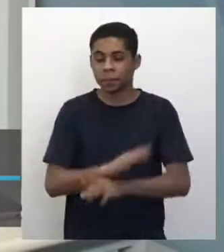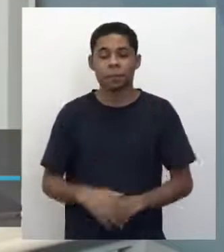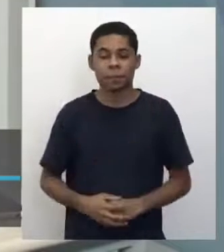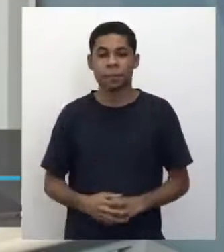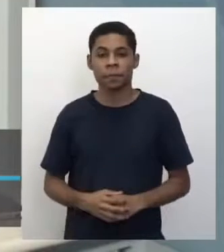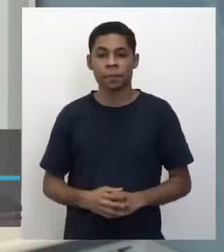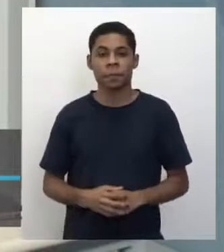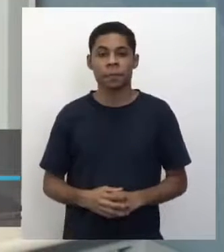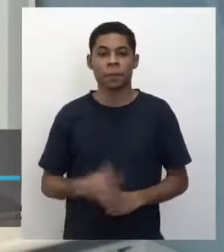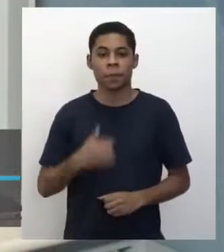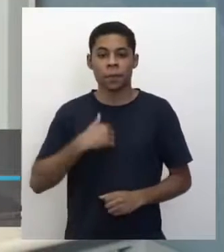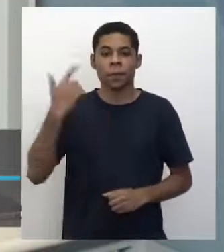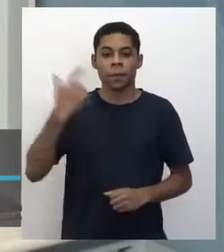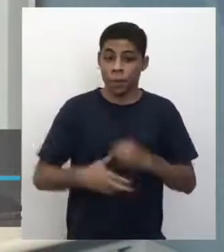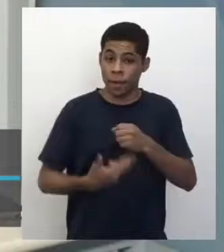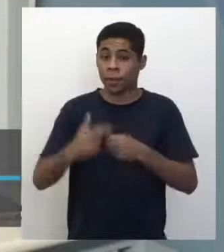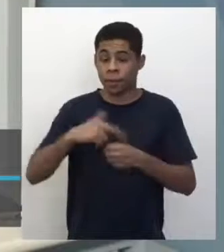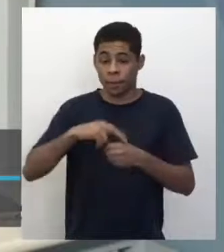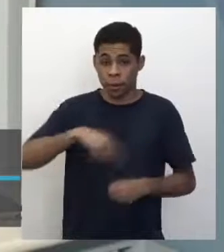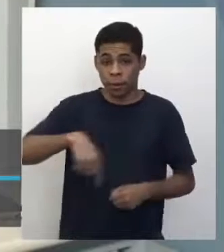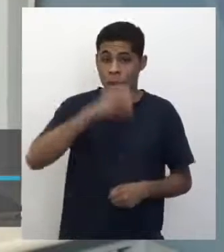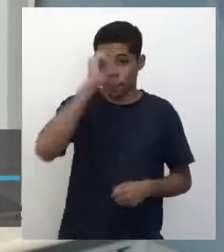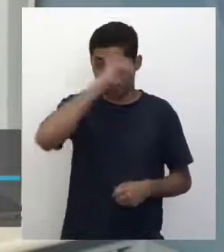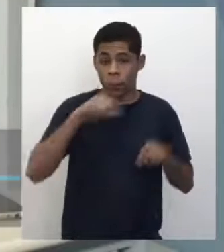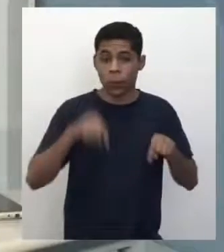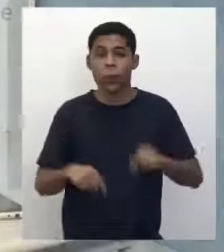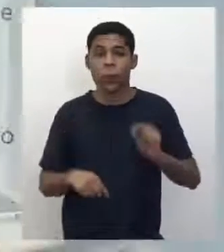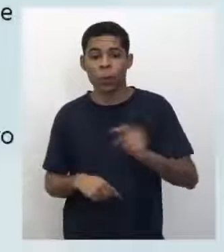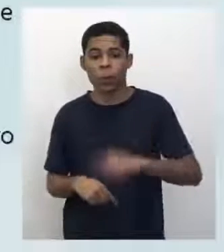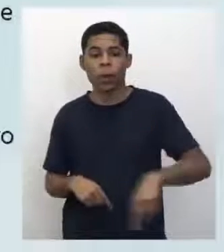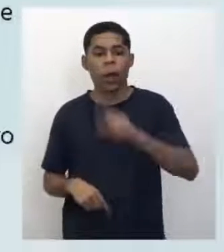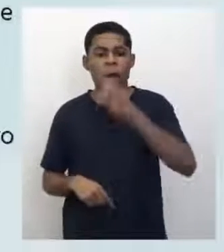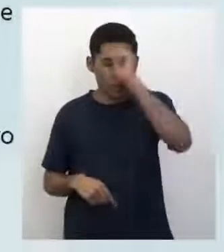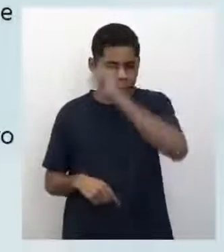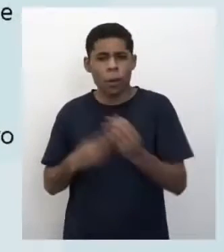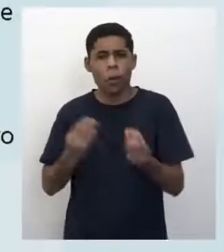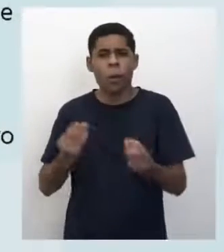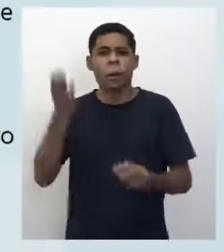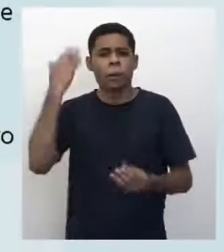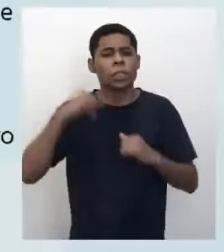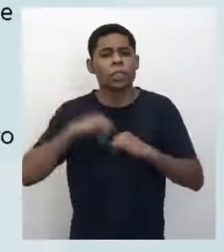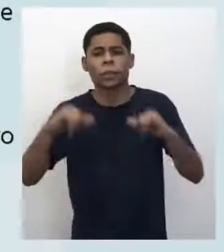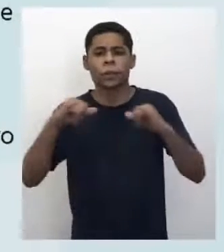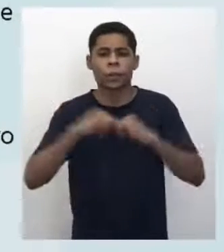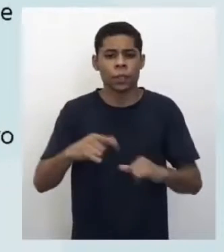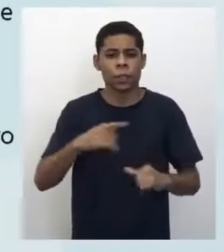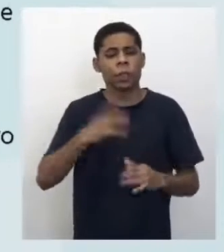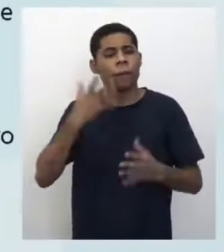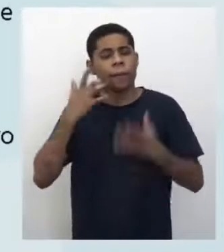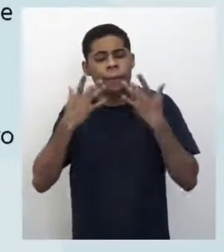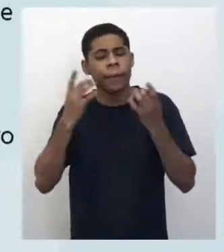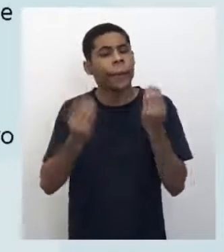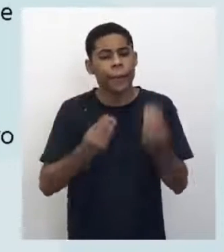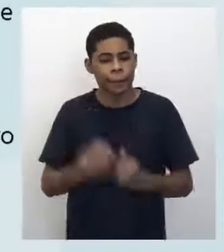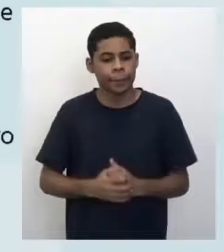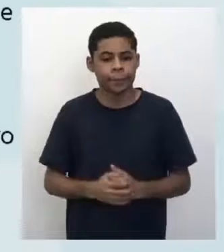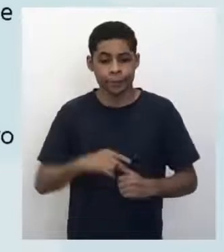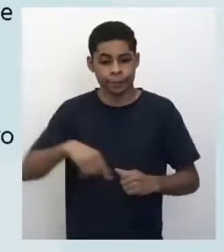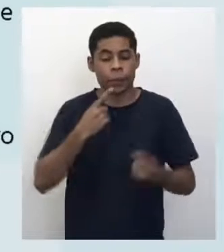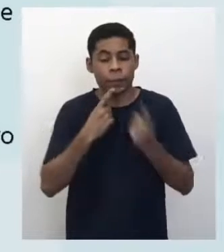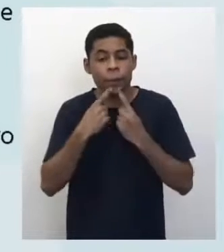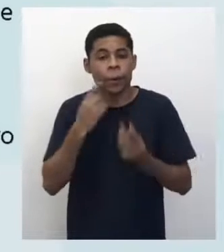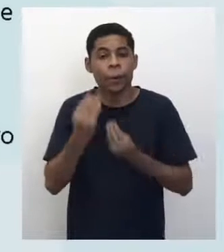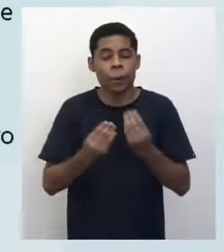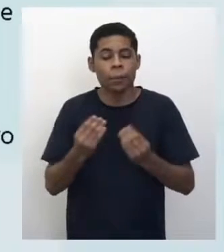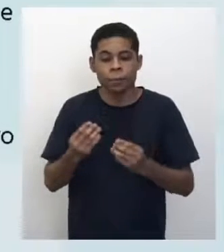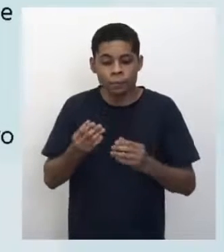aula. Vou retomar o que a gente aprendeu hoje. Então, aprendemos como eram feitas as divulgações dos espetáculos teatrais, conversamos sobre